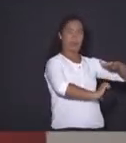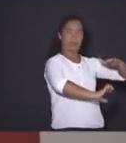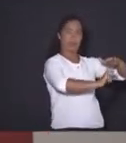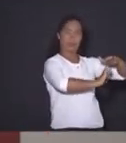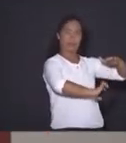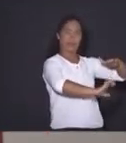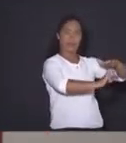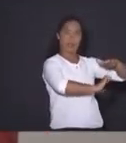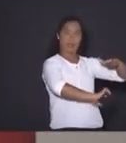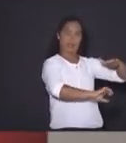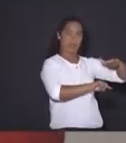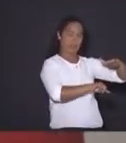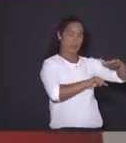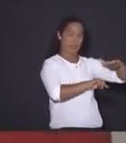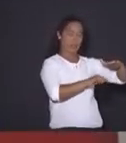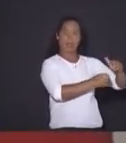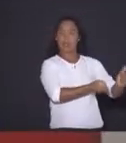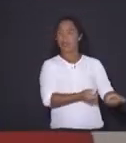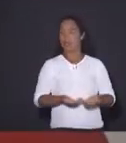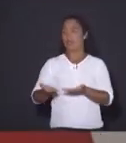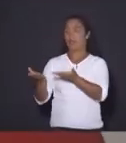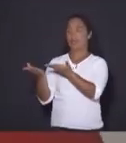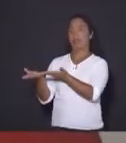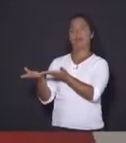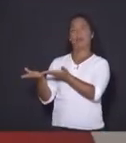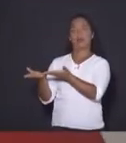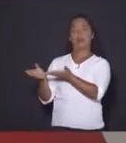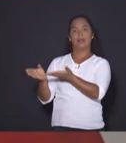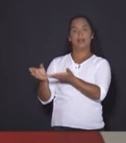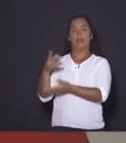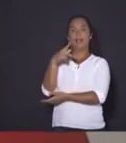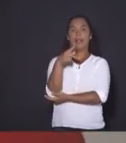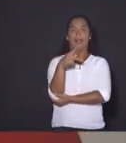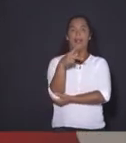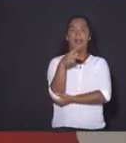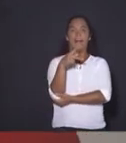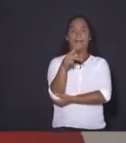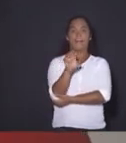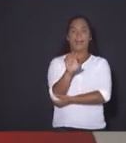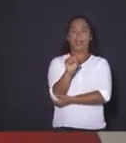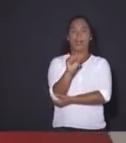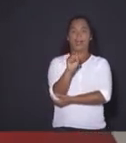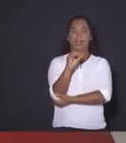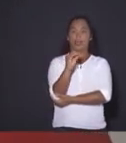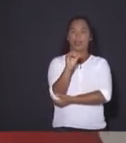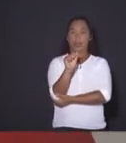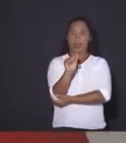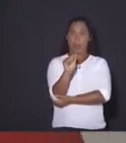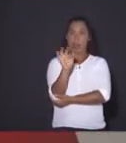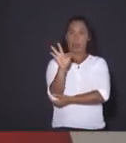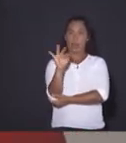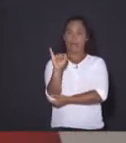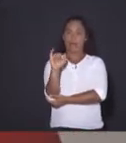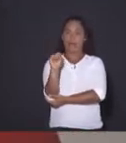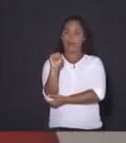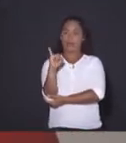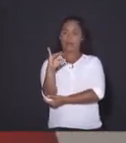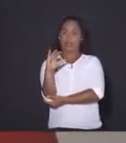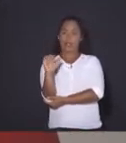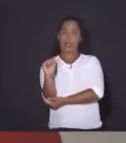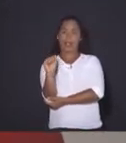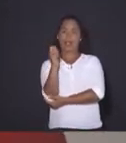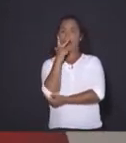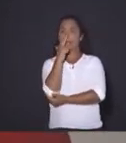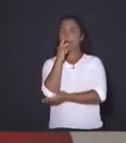gera o bem estar deles e na pessoa física eles são pobres é assim que os ricos fazem então eles não